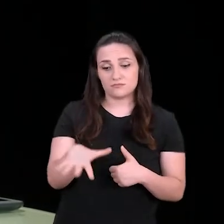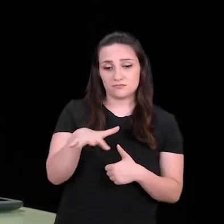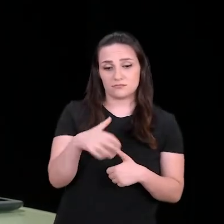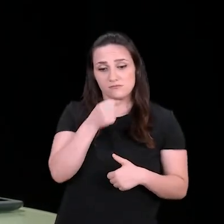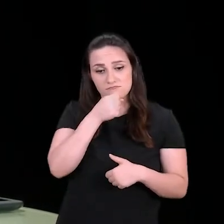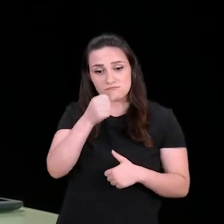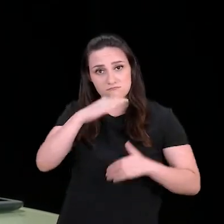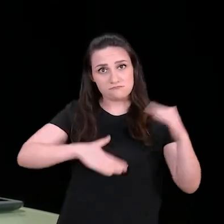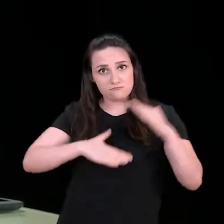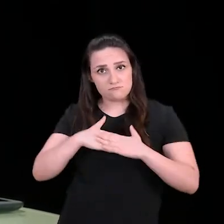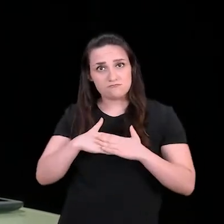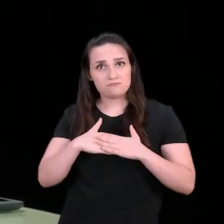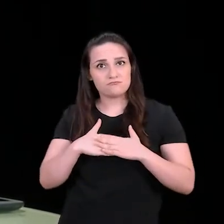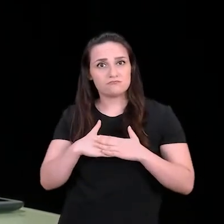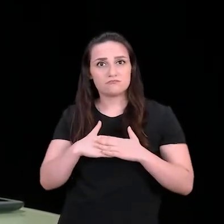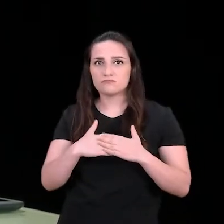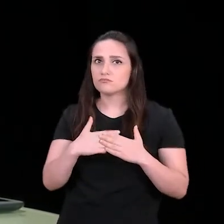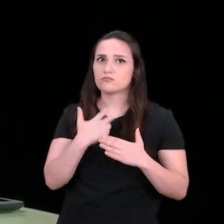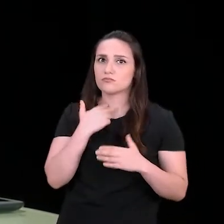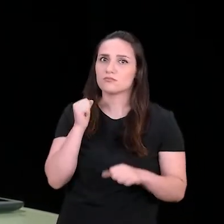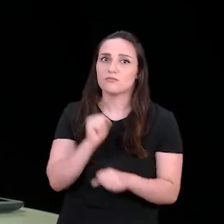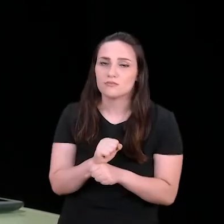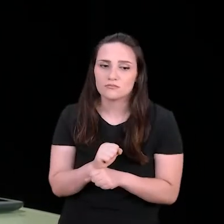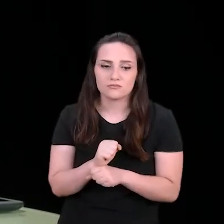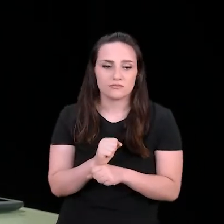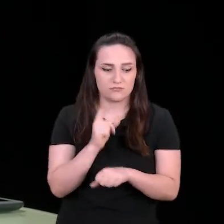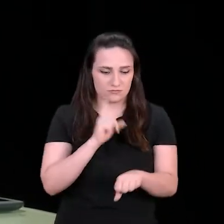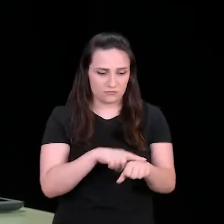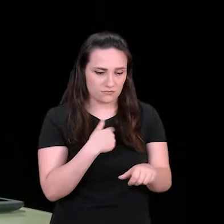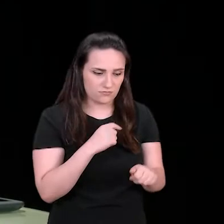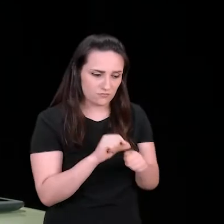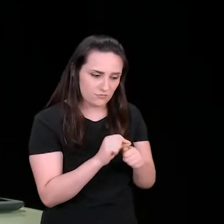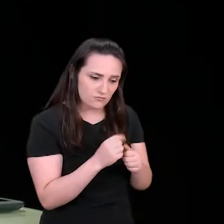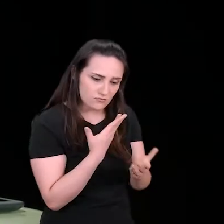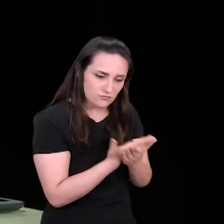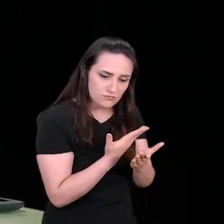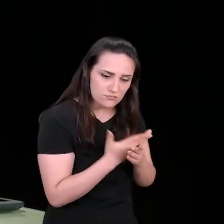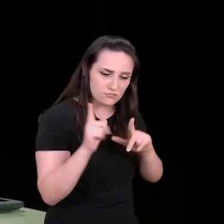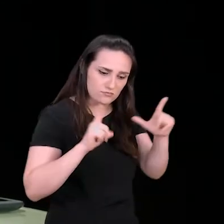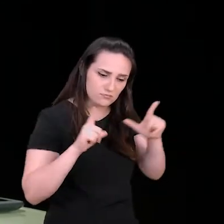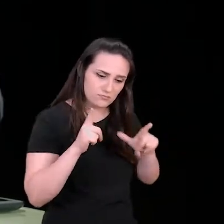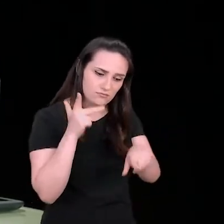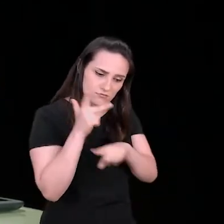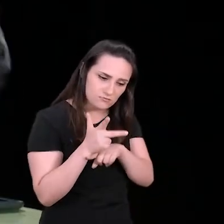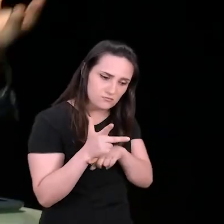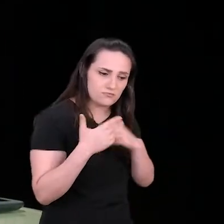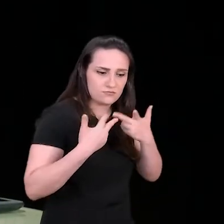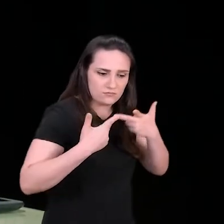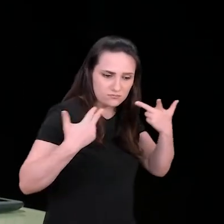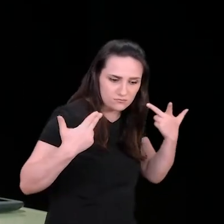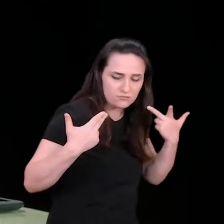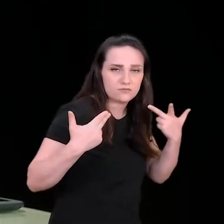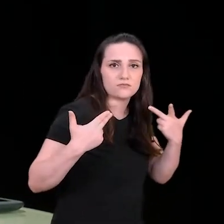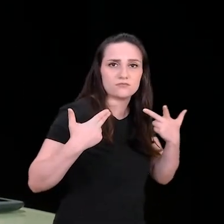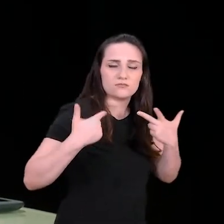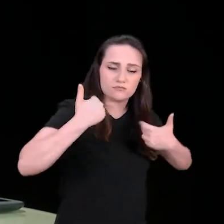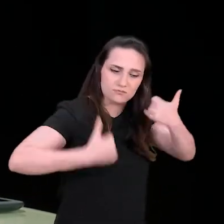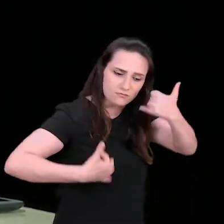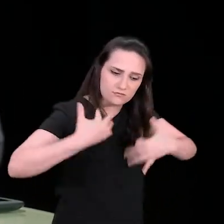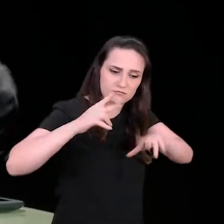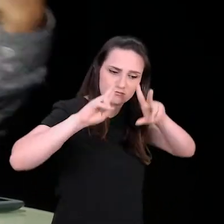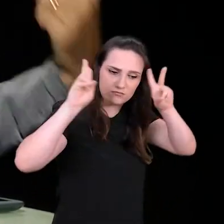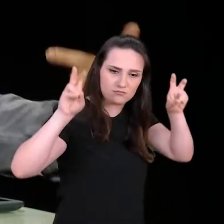jornalismo, da comunicação, ela não para, né? Enquanto a gente está fazendo TV aqui, né? Gravando TV e expondo